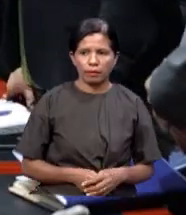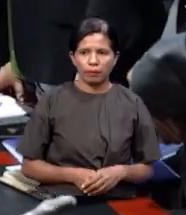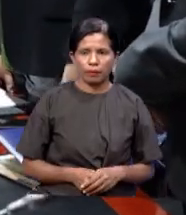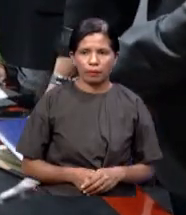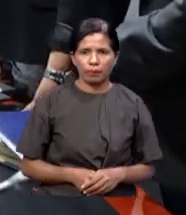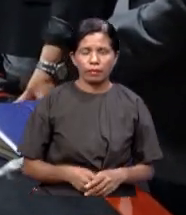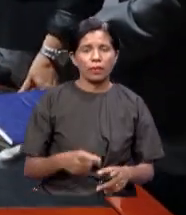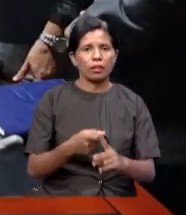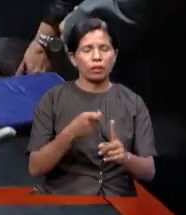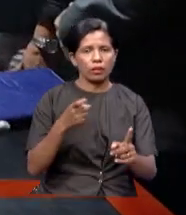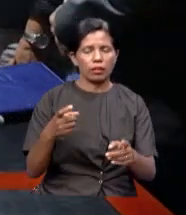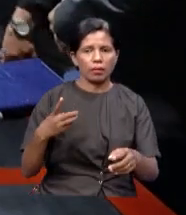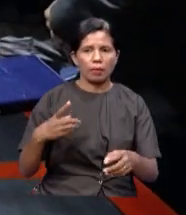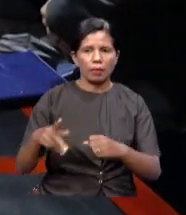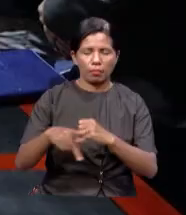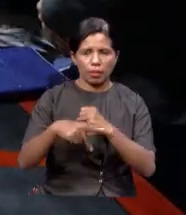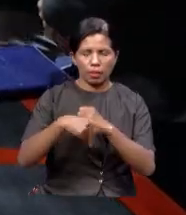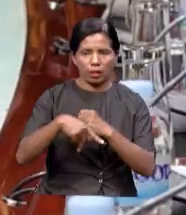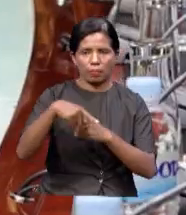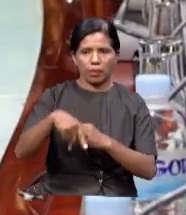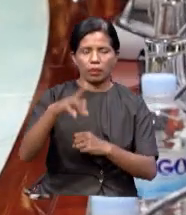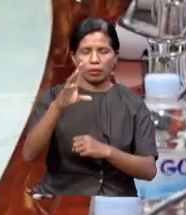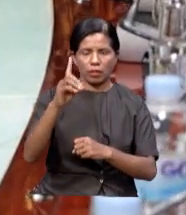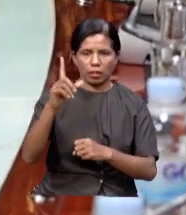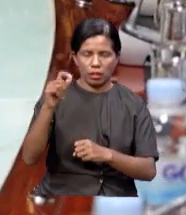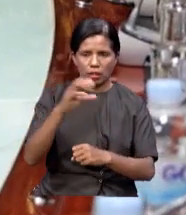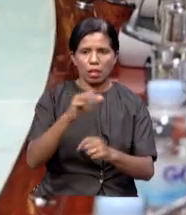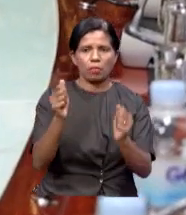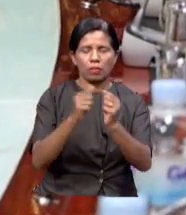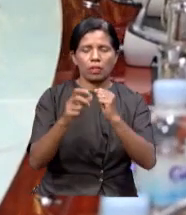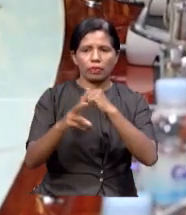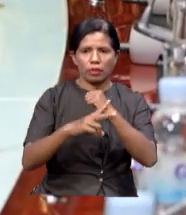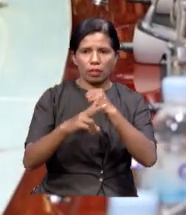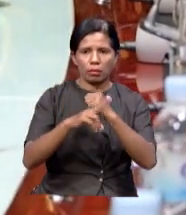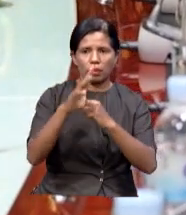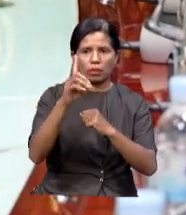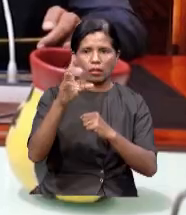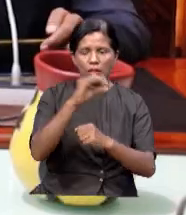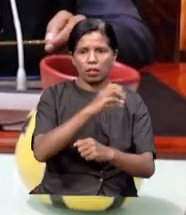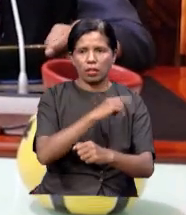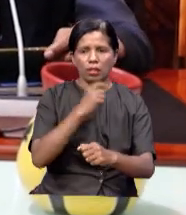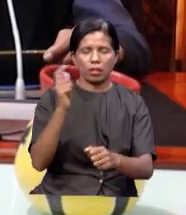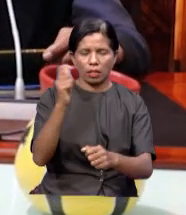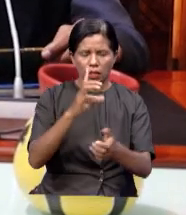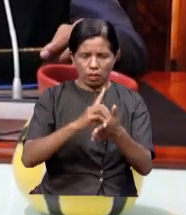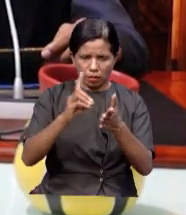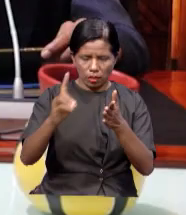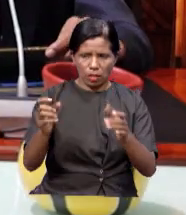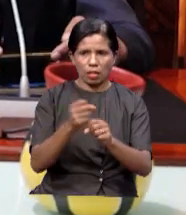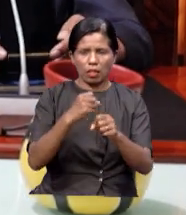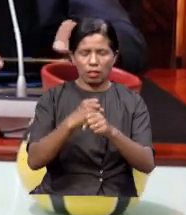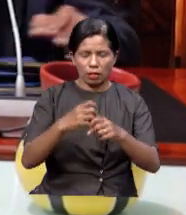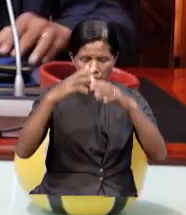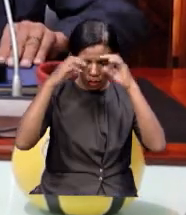Delegação do Partido União Democrática Timorense, UDT, hamutu com vítima udetista Cira, terça semana, né? A audiência ao presidente da